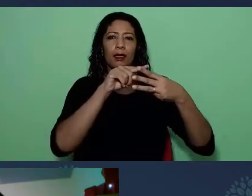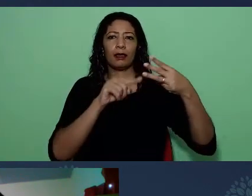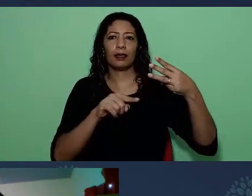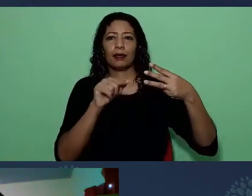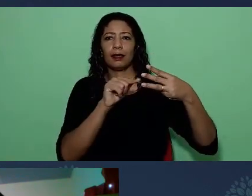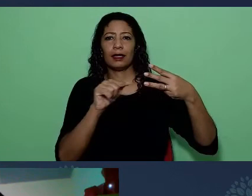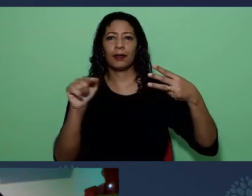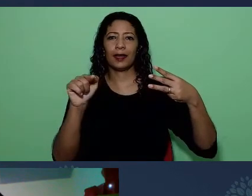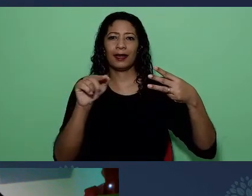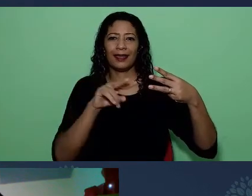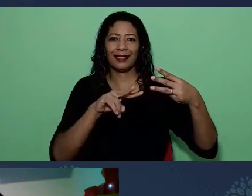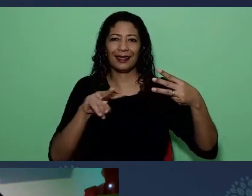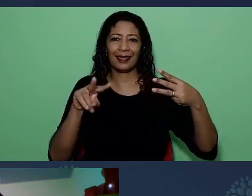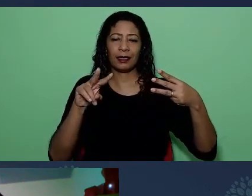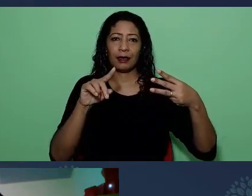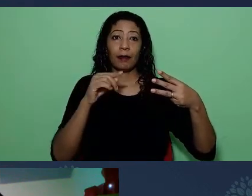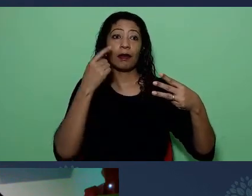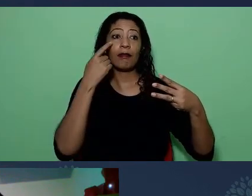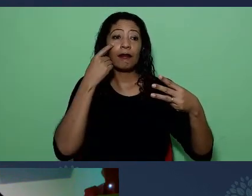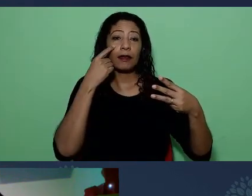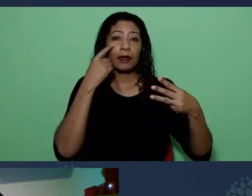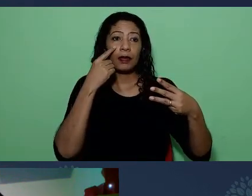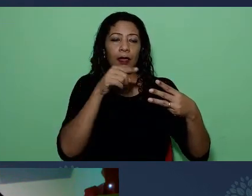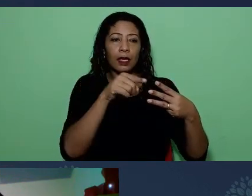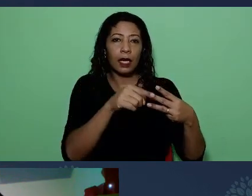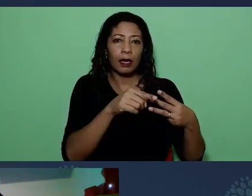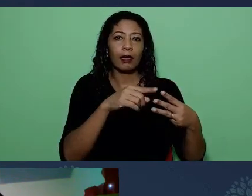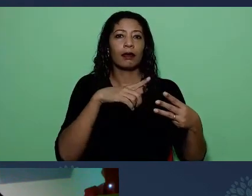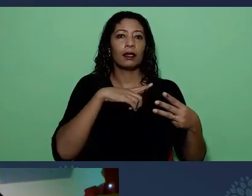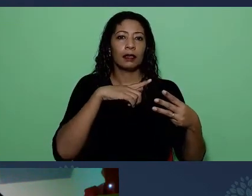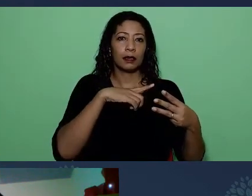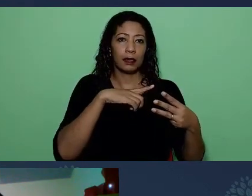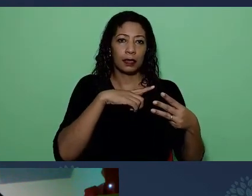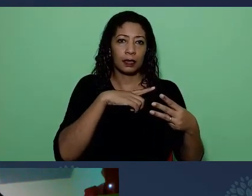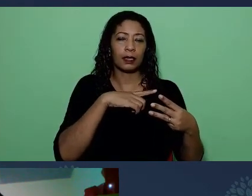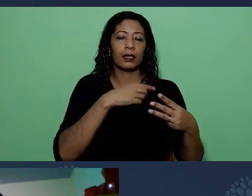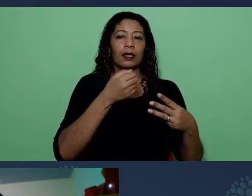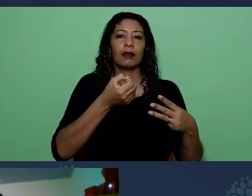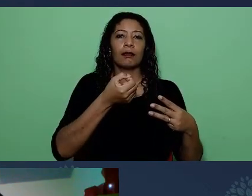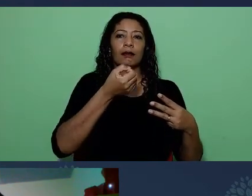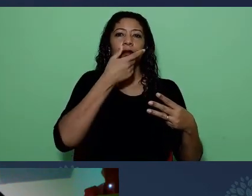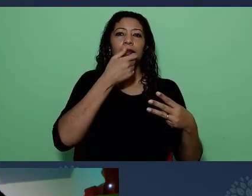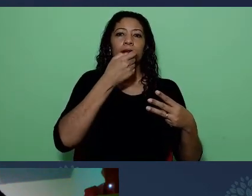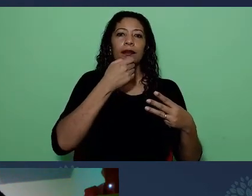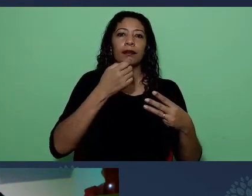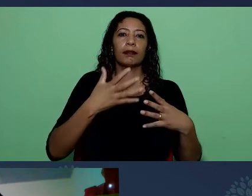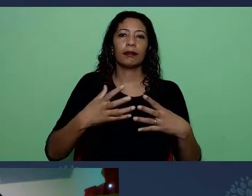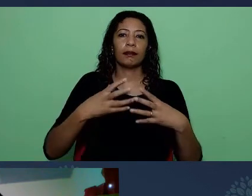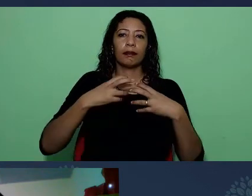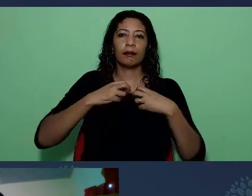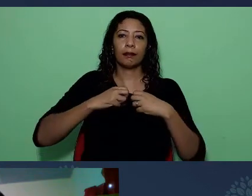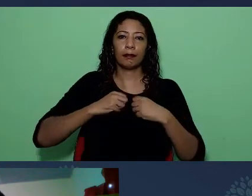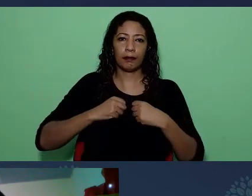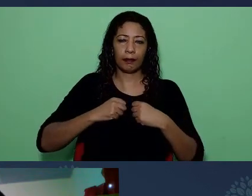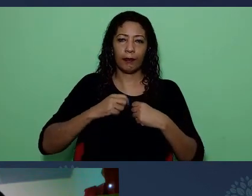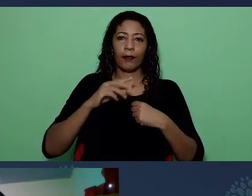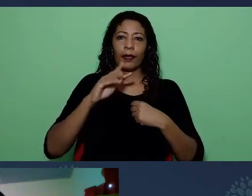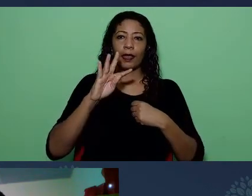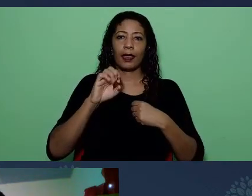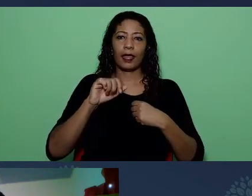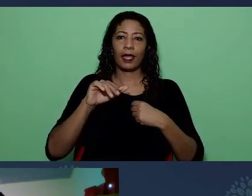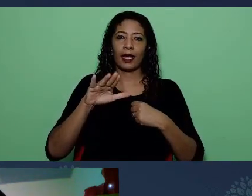a criança tenha uma concentração nos tecidos pulmonares, uma concentração